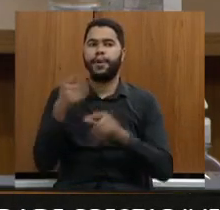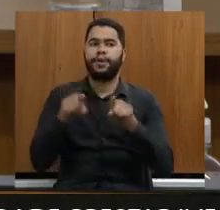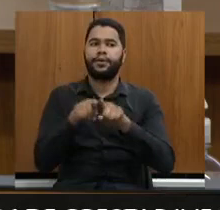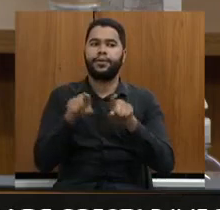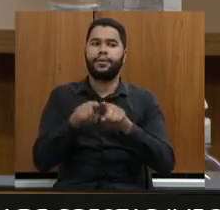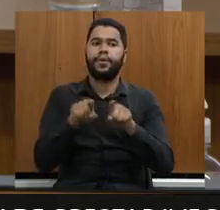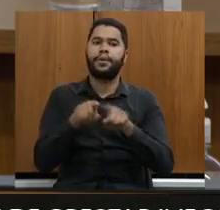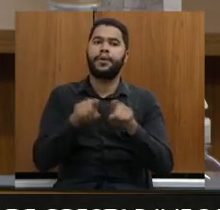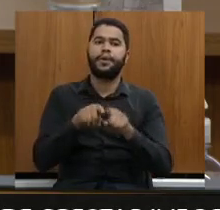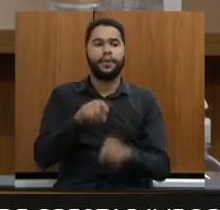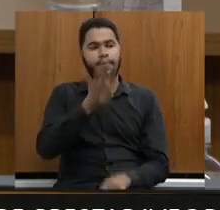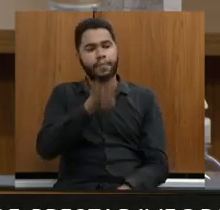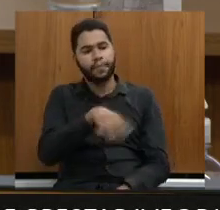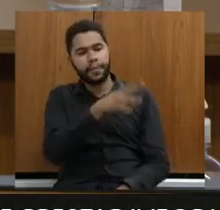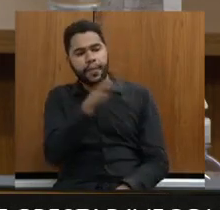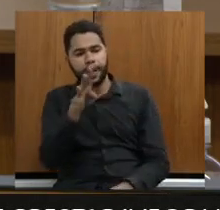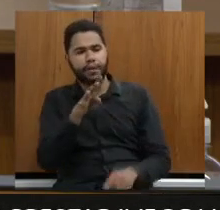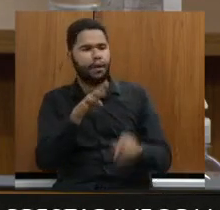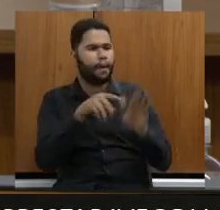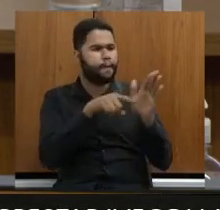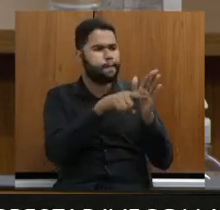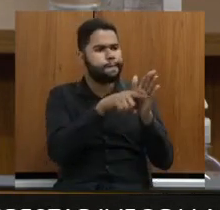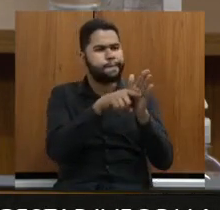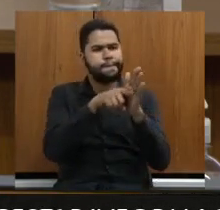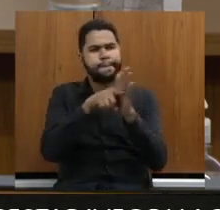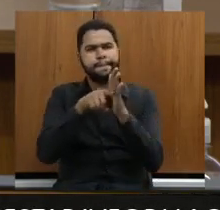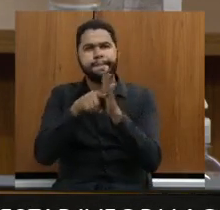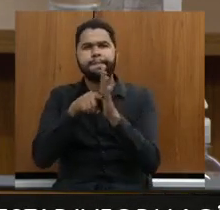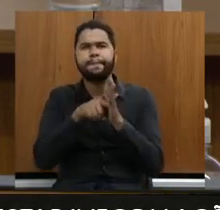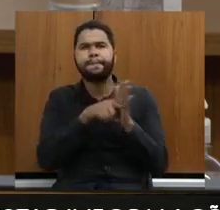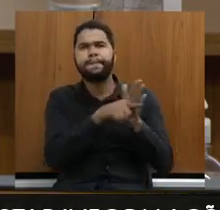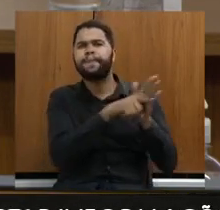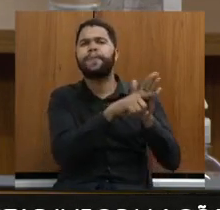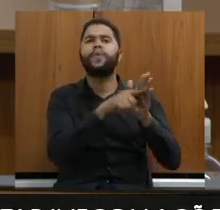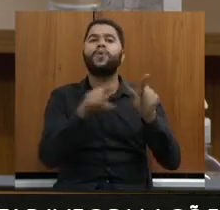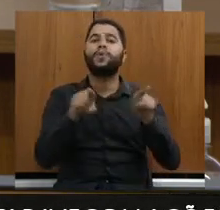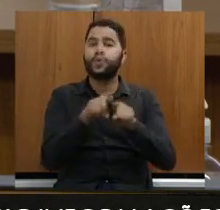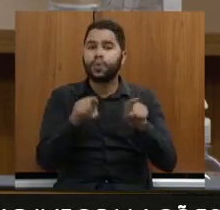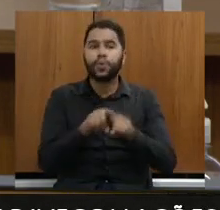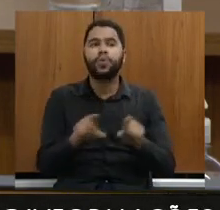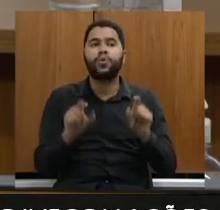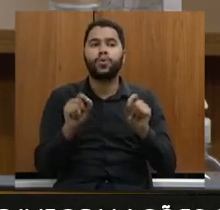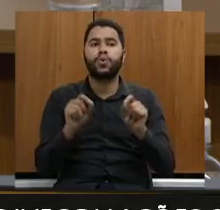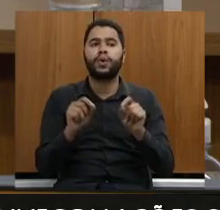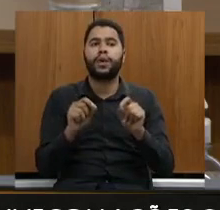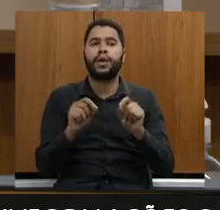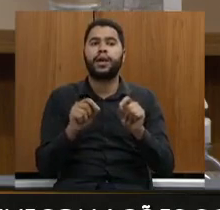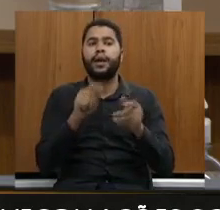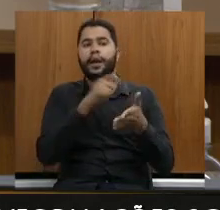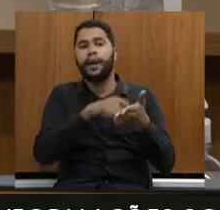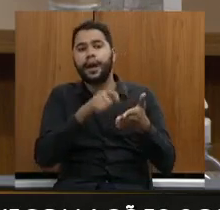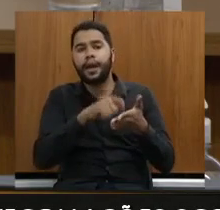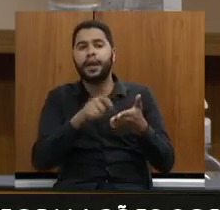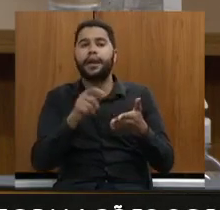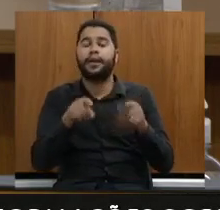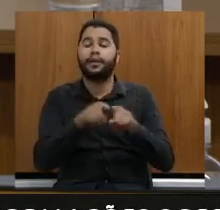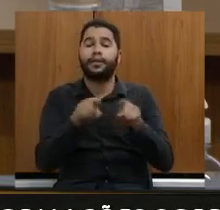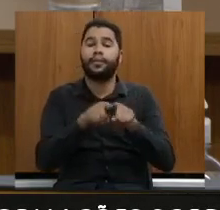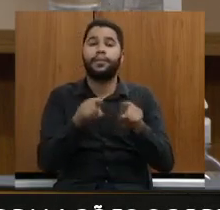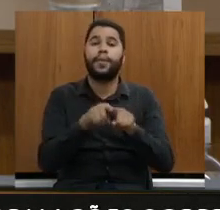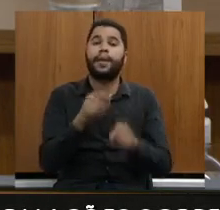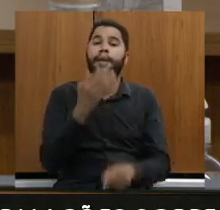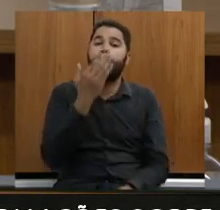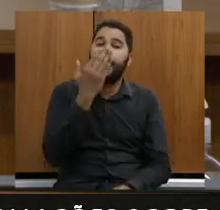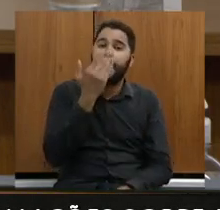Panic por seu lado é fácil as pesquisas também para vamos de alimentação do Gado então nós